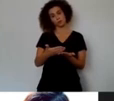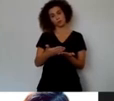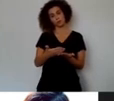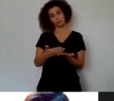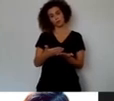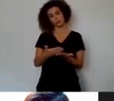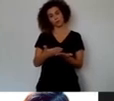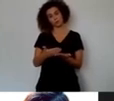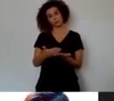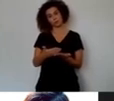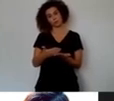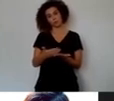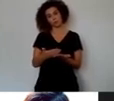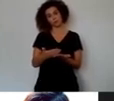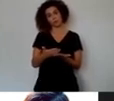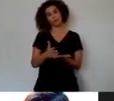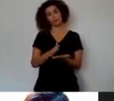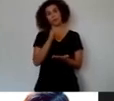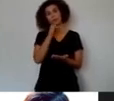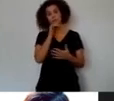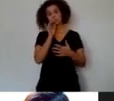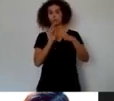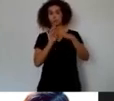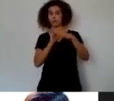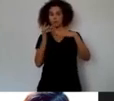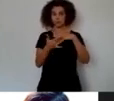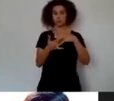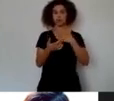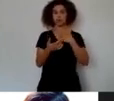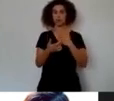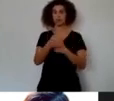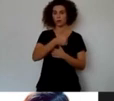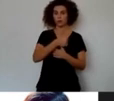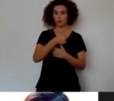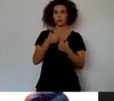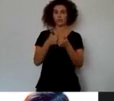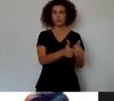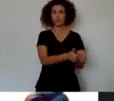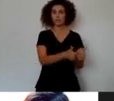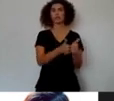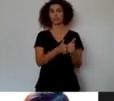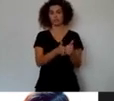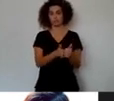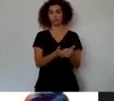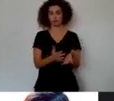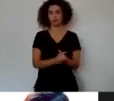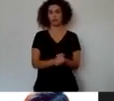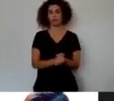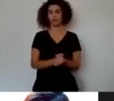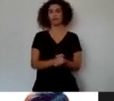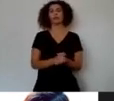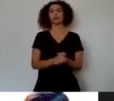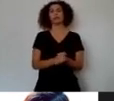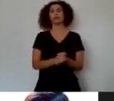começar a seguir os conteúdos produzidos por vocês, né? Beatriz, Morro em Cena, Iuceia lá nas produções acadêmicas e